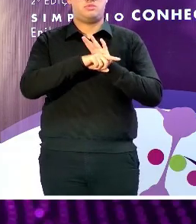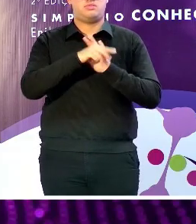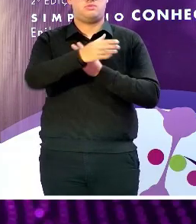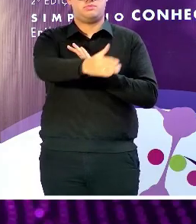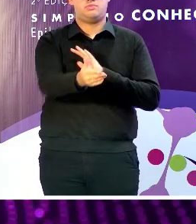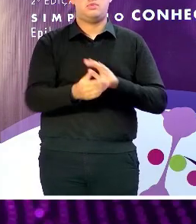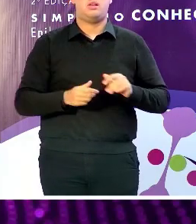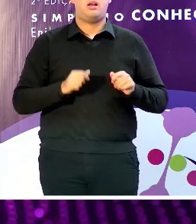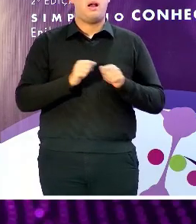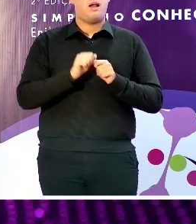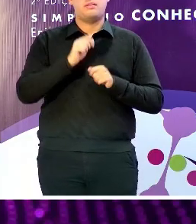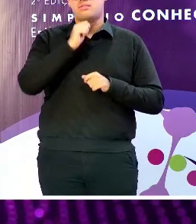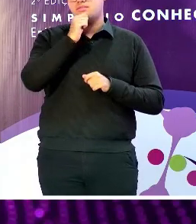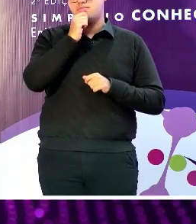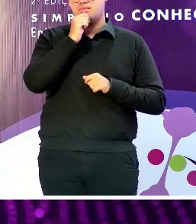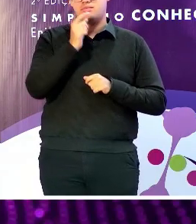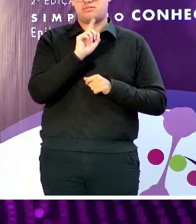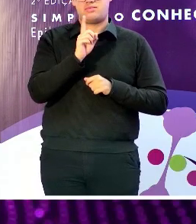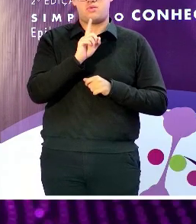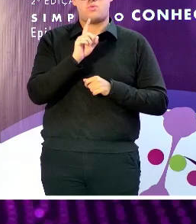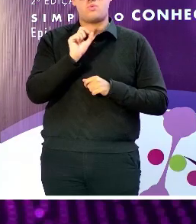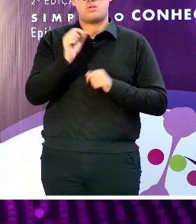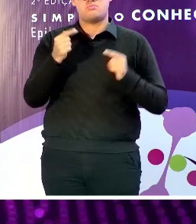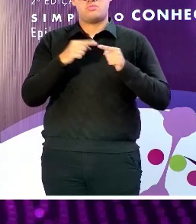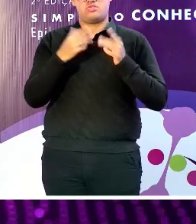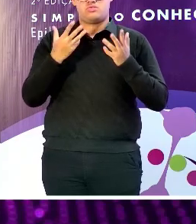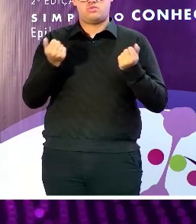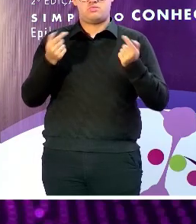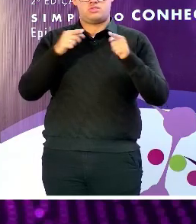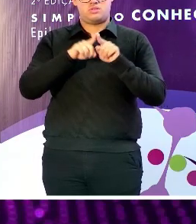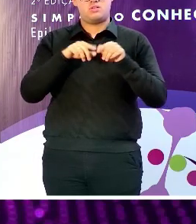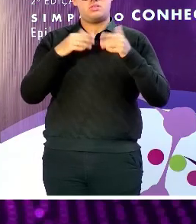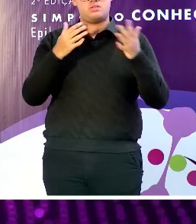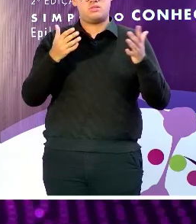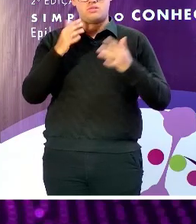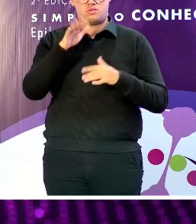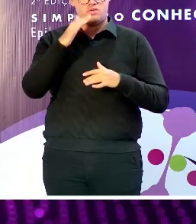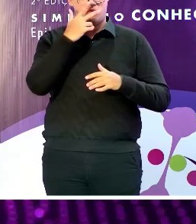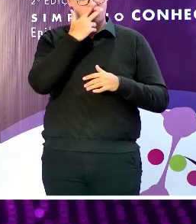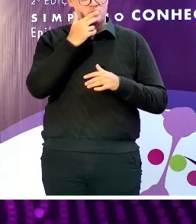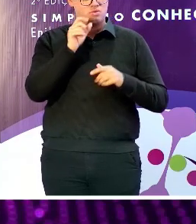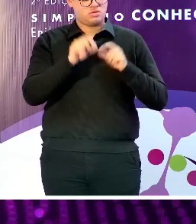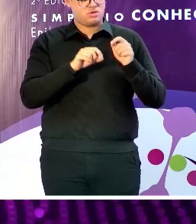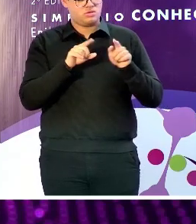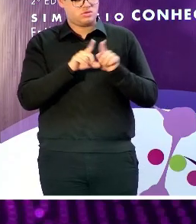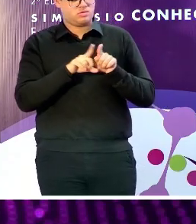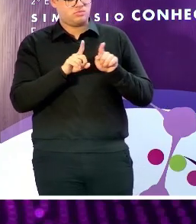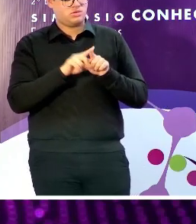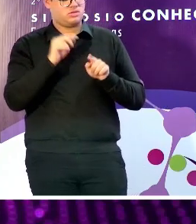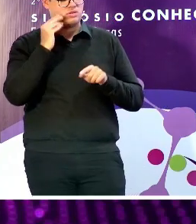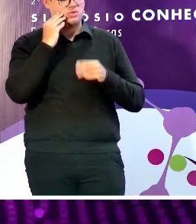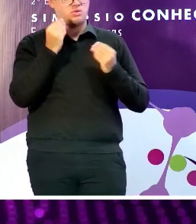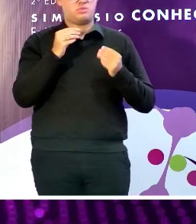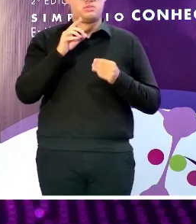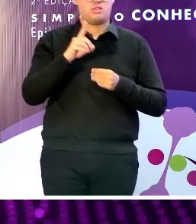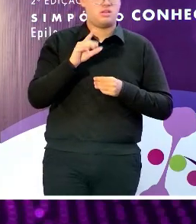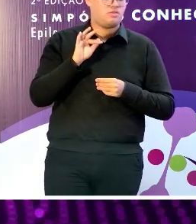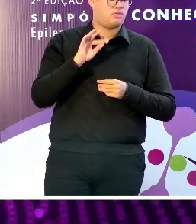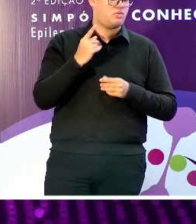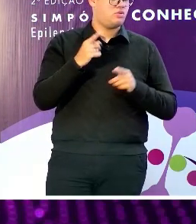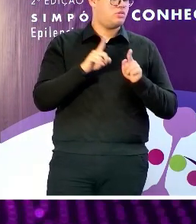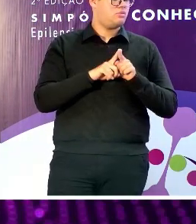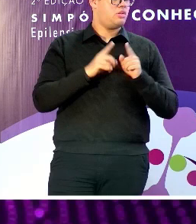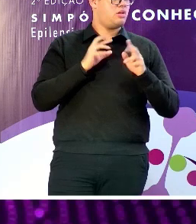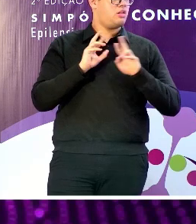ainda não faz parte das nossas linhas de pesquisa. Eu acho também que entender como é que o DAF1 ele se relaciona com os genes da